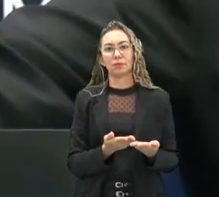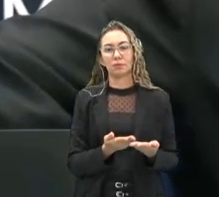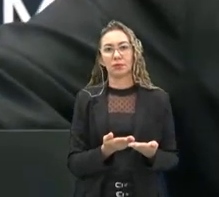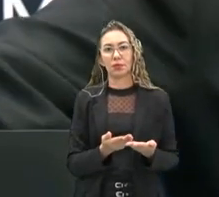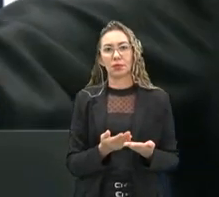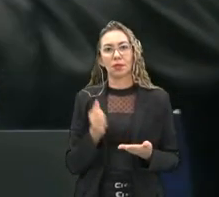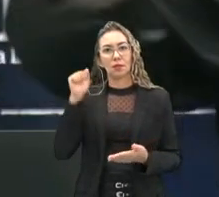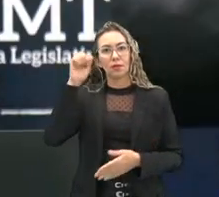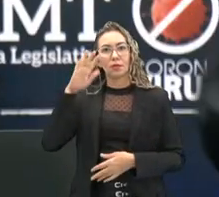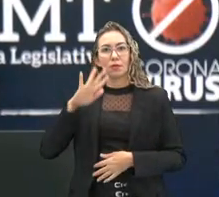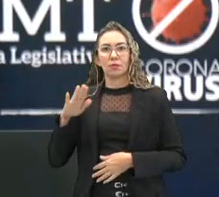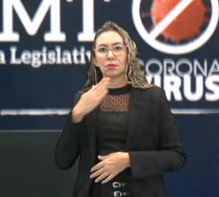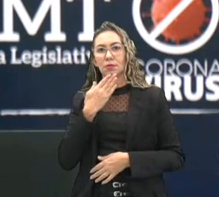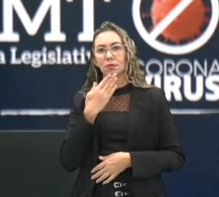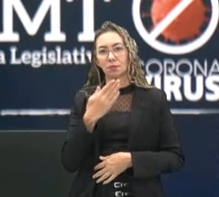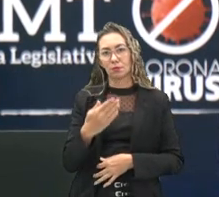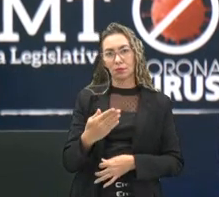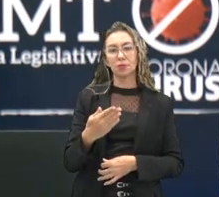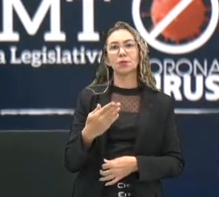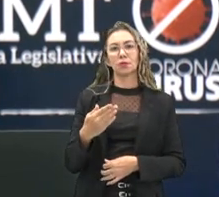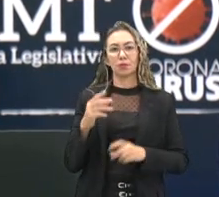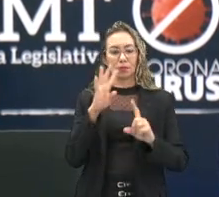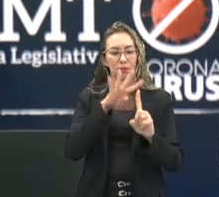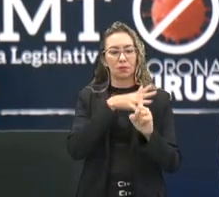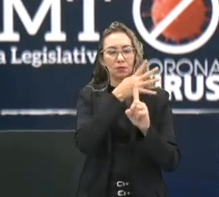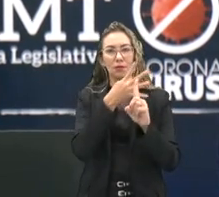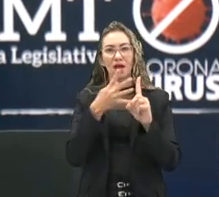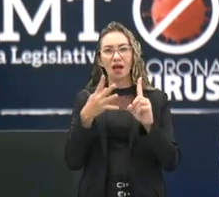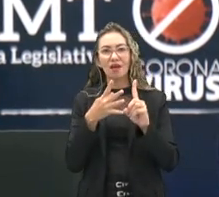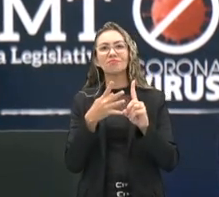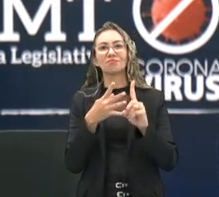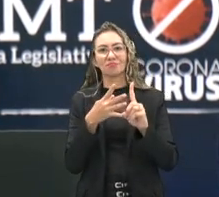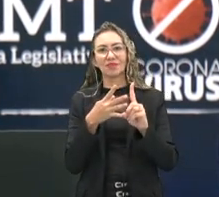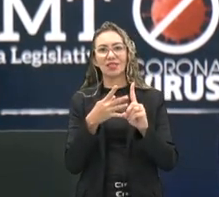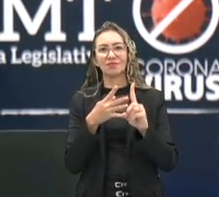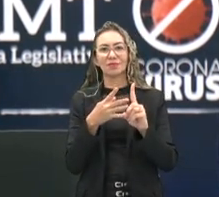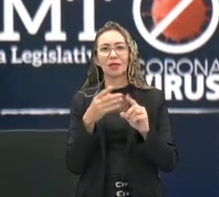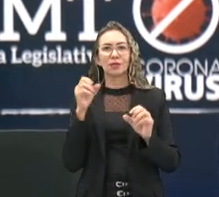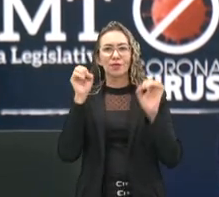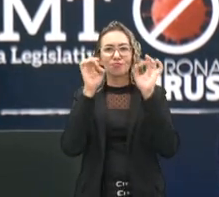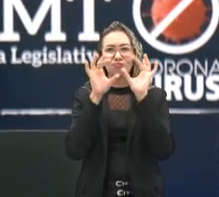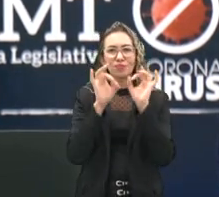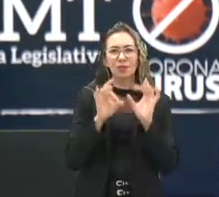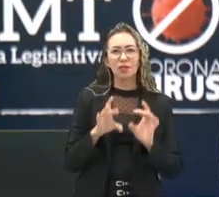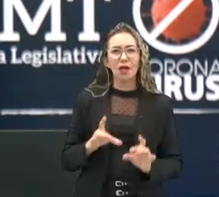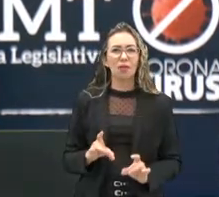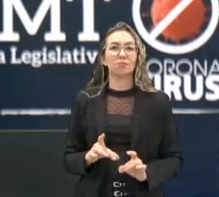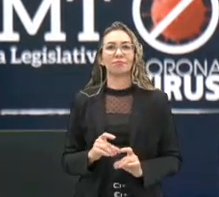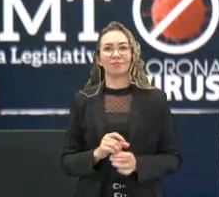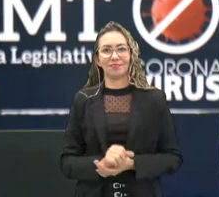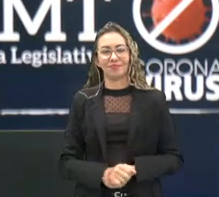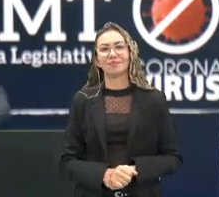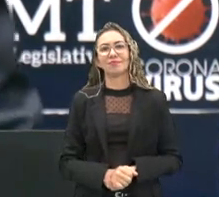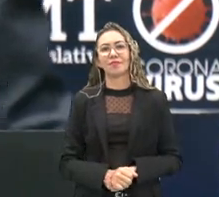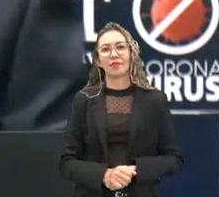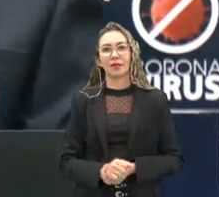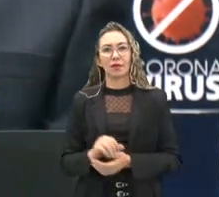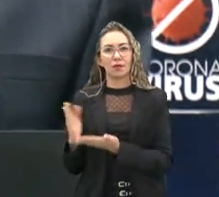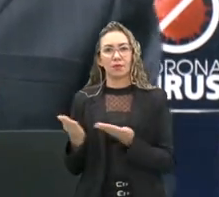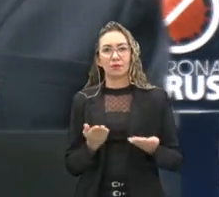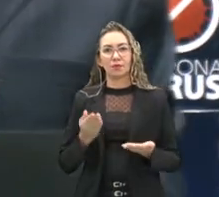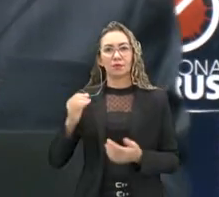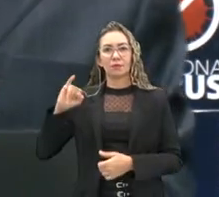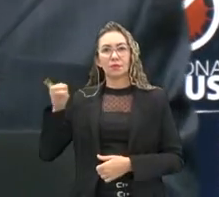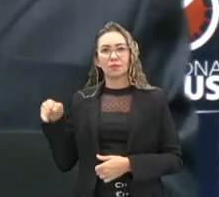homenagear o ilustre mato-grossense senador Filinto Miller, o ilustríssimo senhor deputado estadual Júlio Campos.